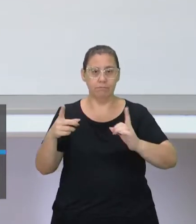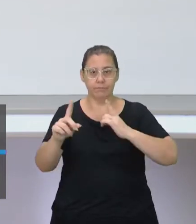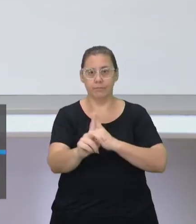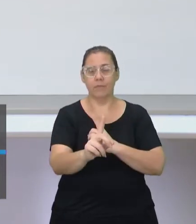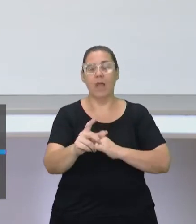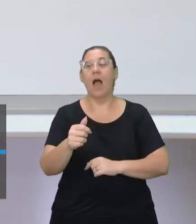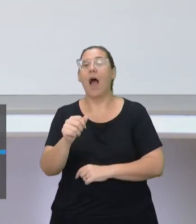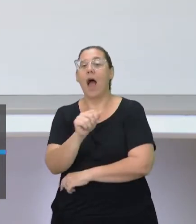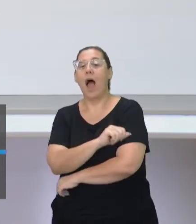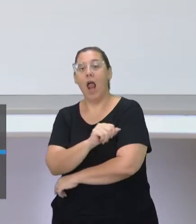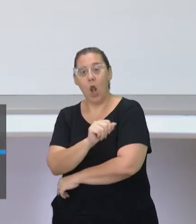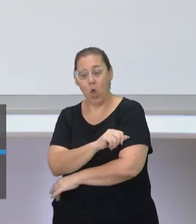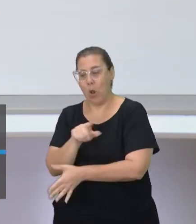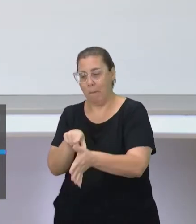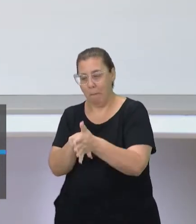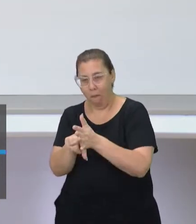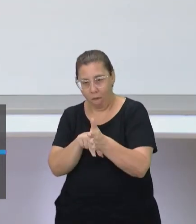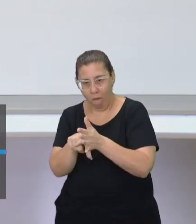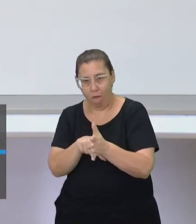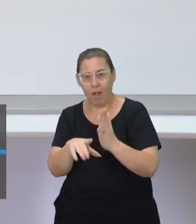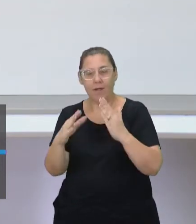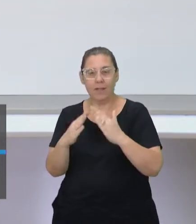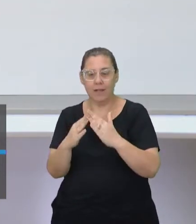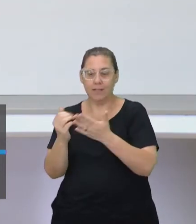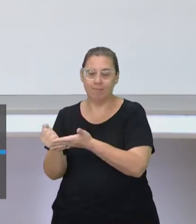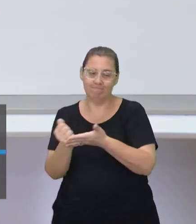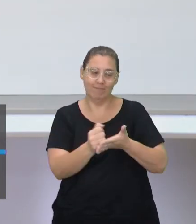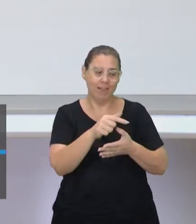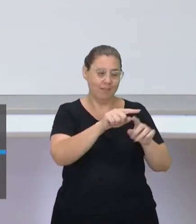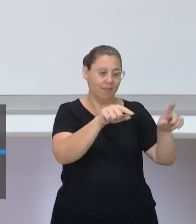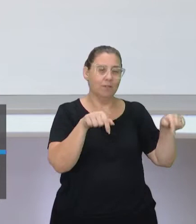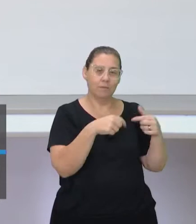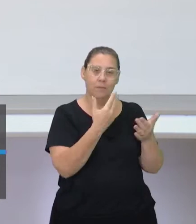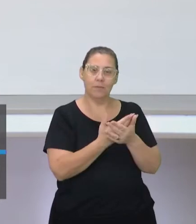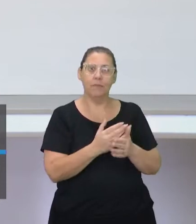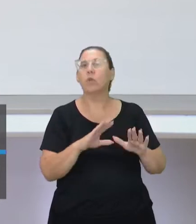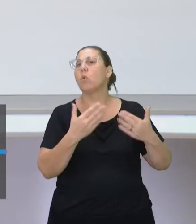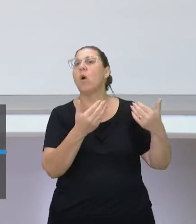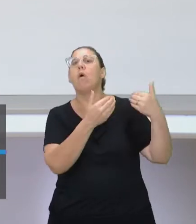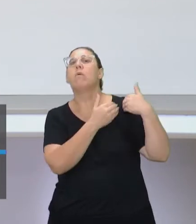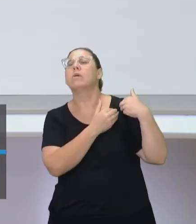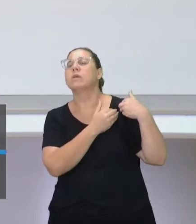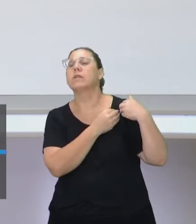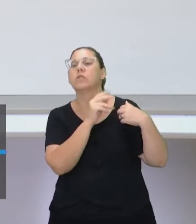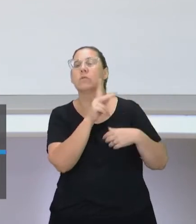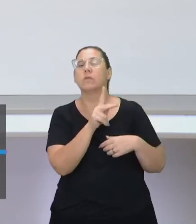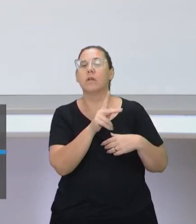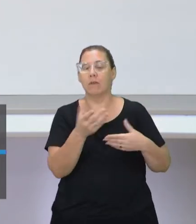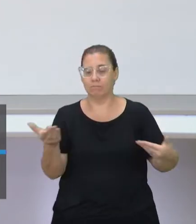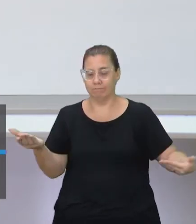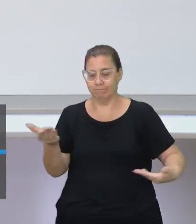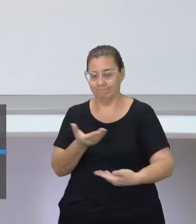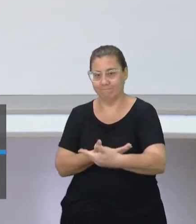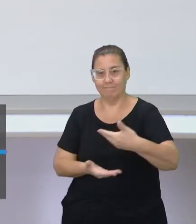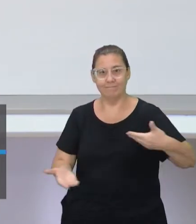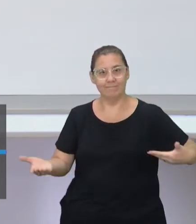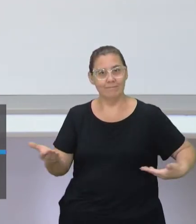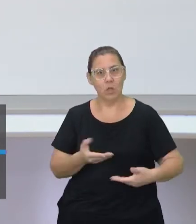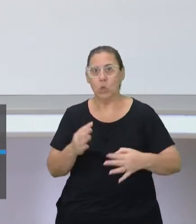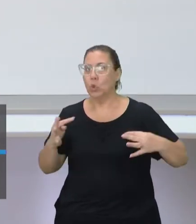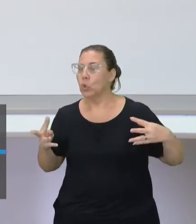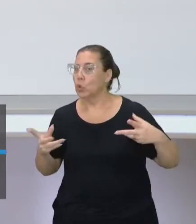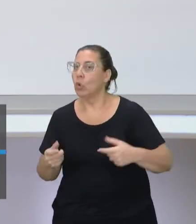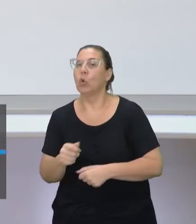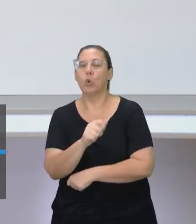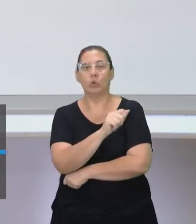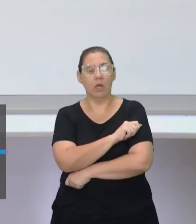em casa e traz a pesquisa para a sala. Qual é o papel do professor? O professor vai mediar. Então, assim, todos os alunos vão trazer